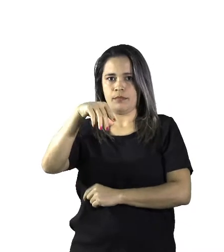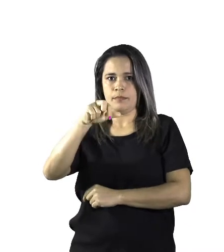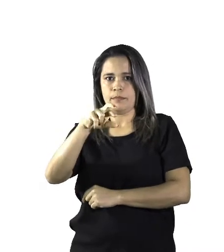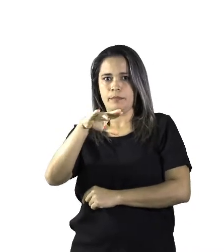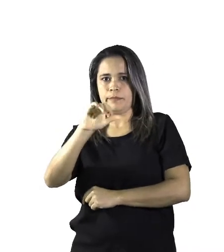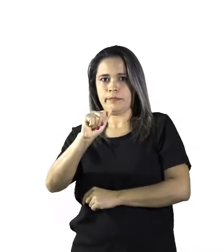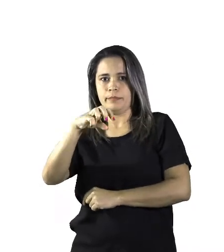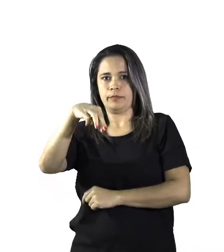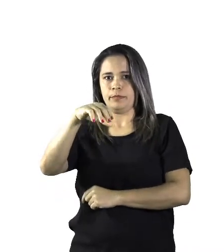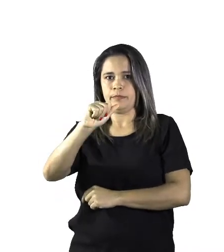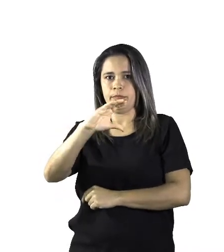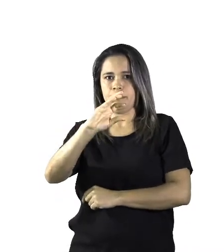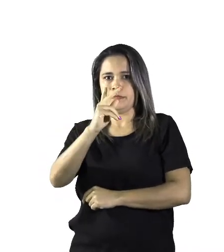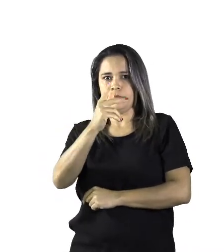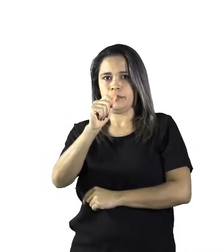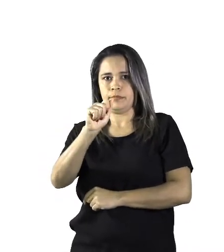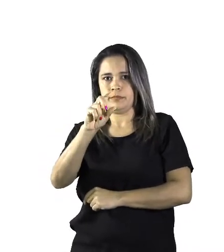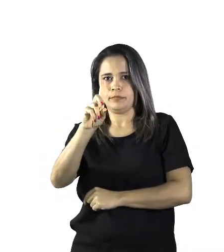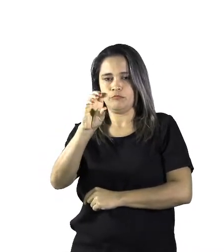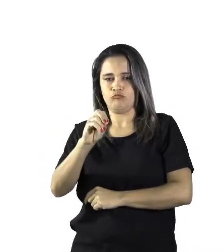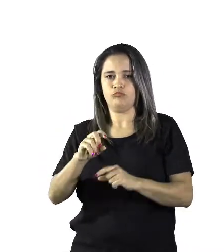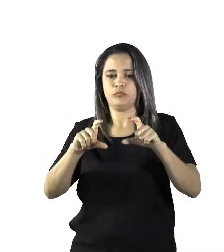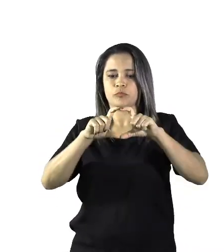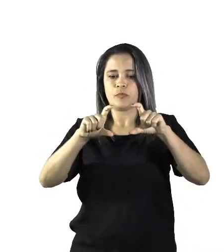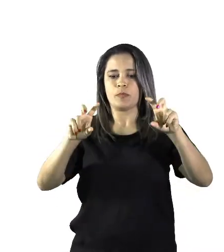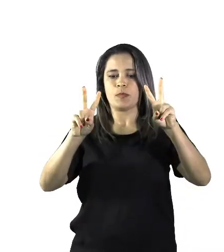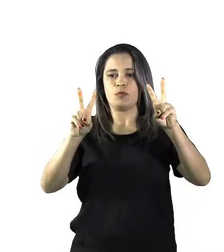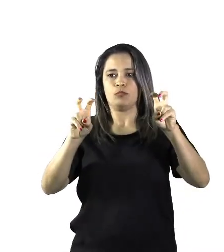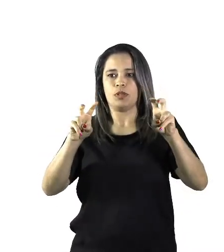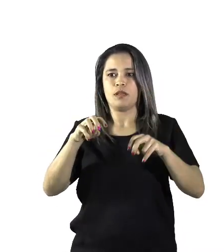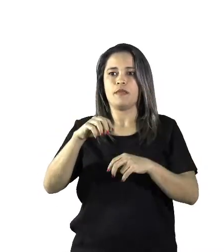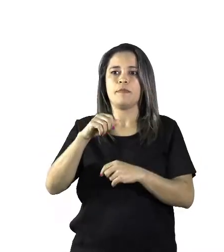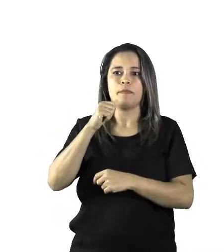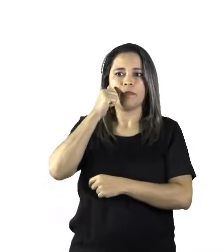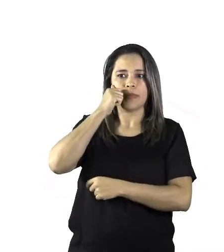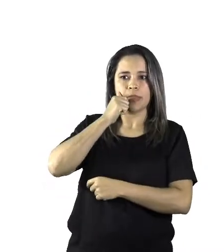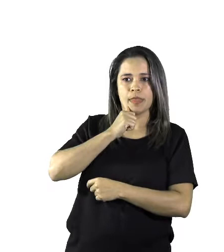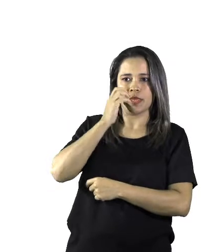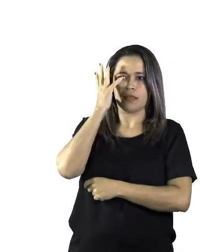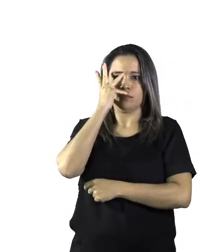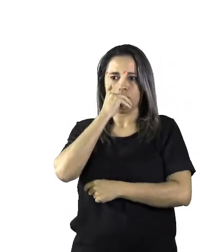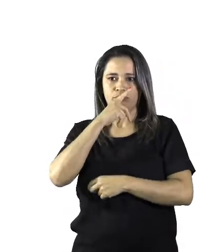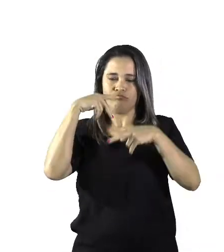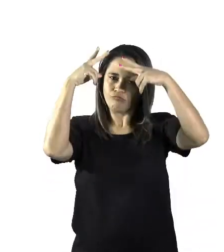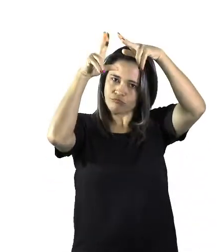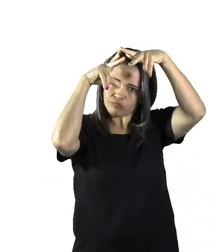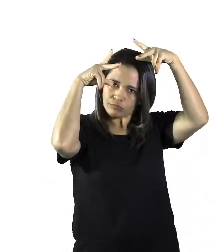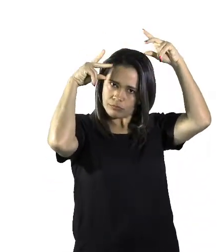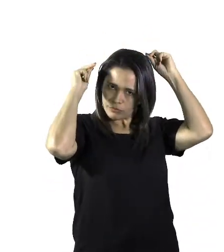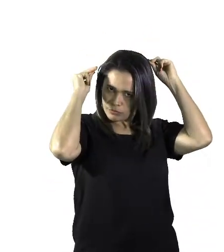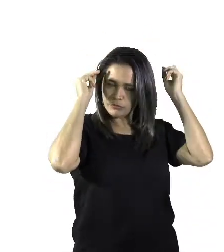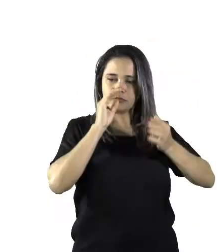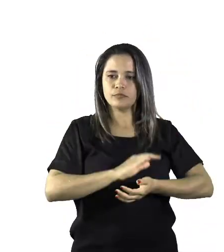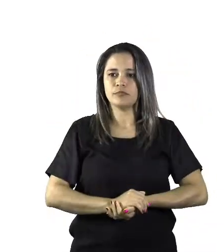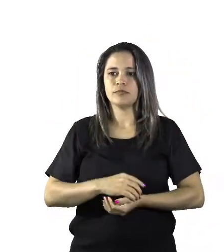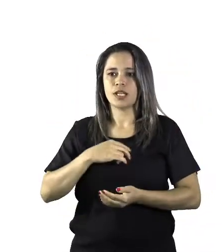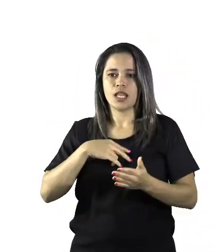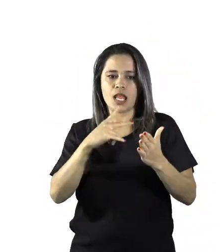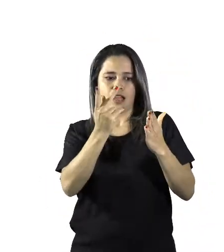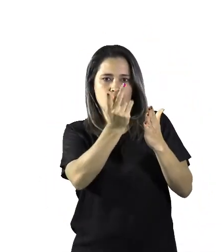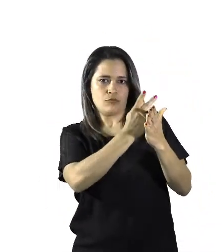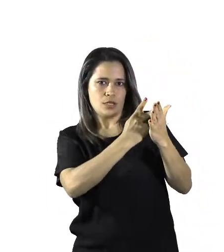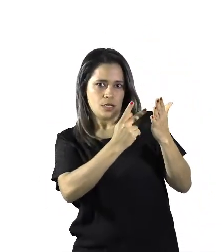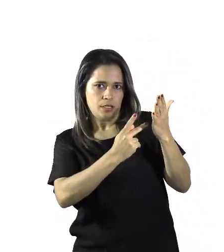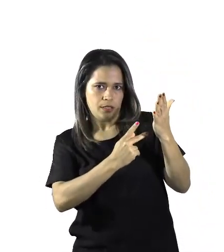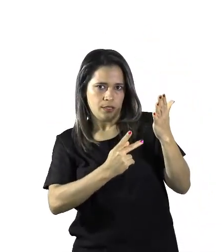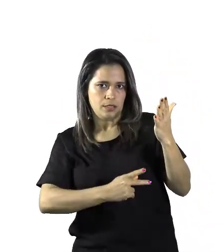o título da história, Menina Bonita do Laço de Fita. Tem a ilustração, não é? A menina